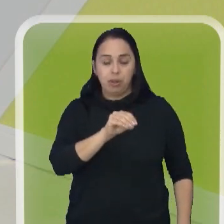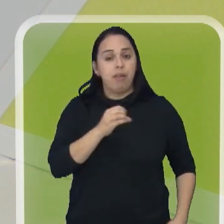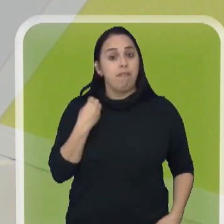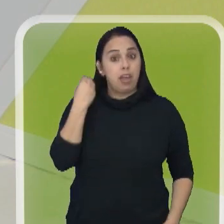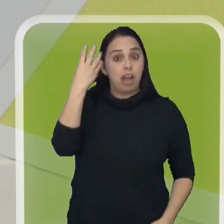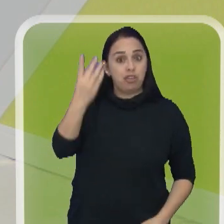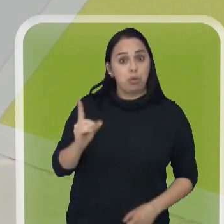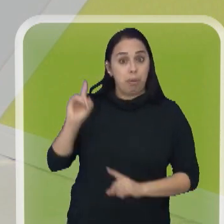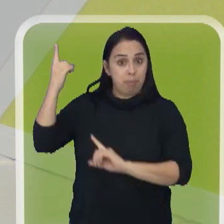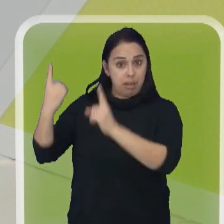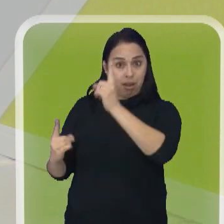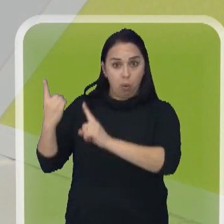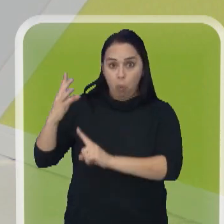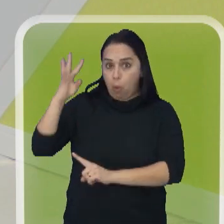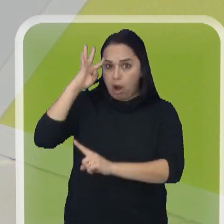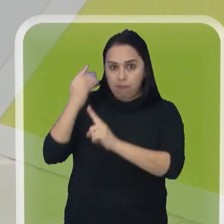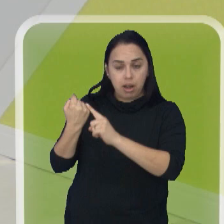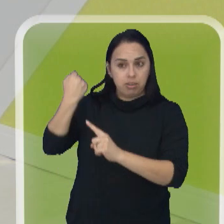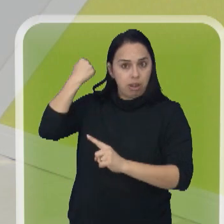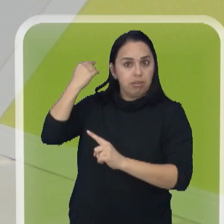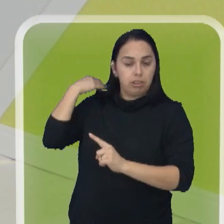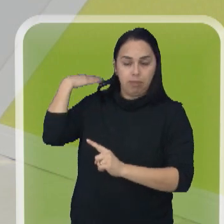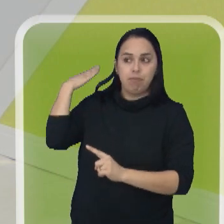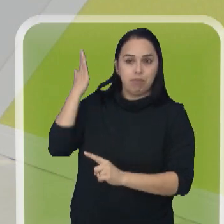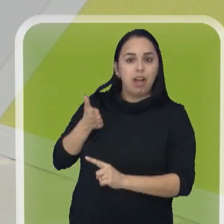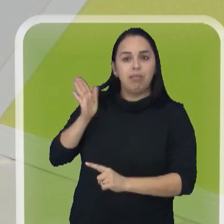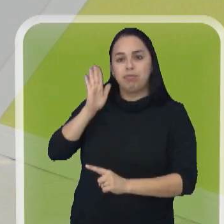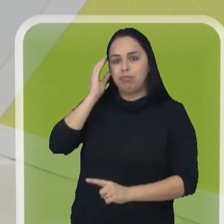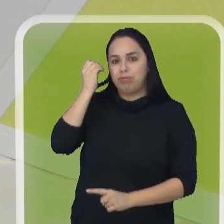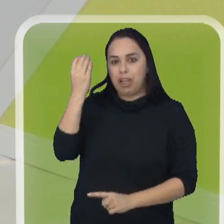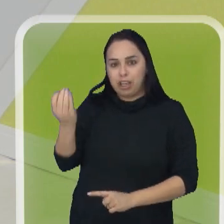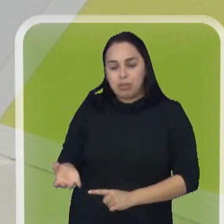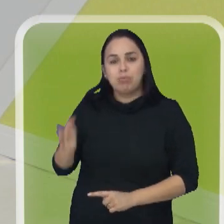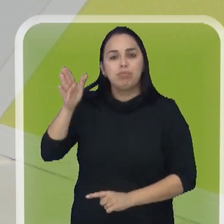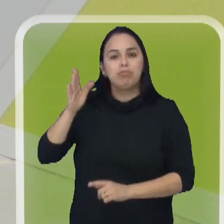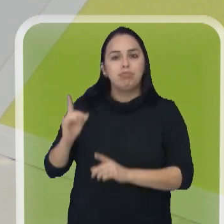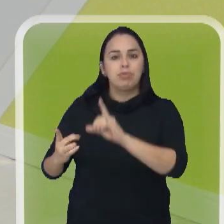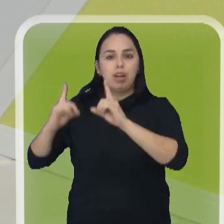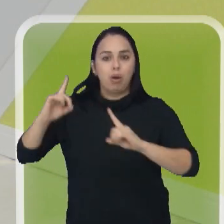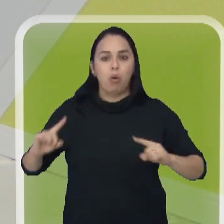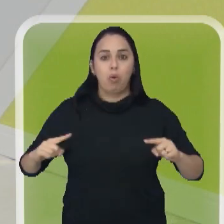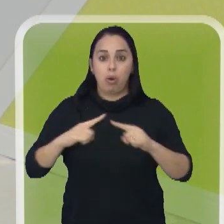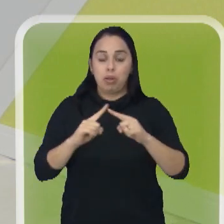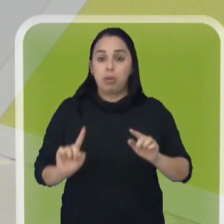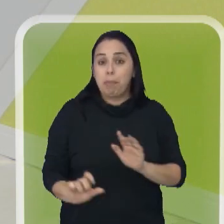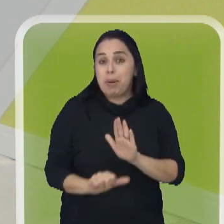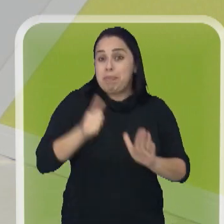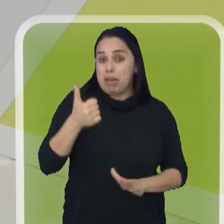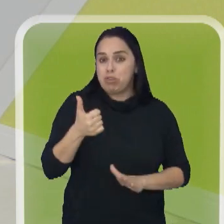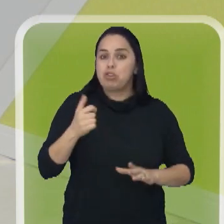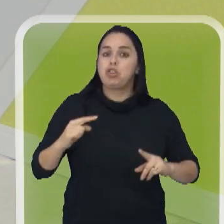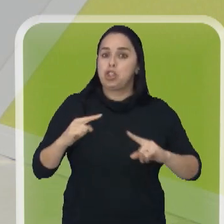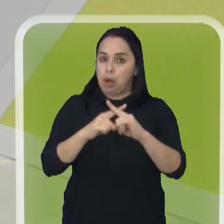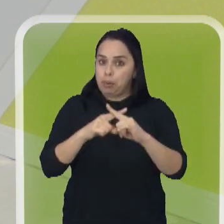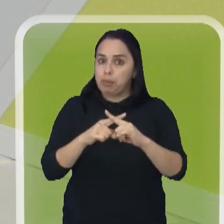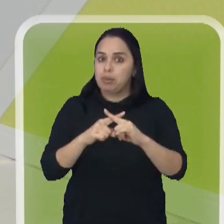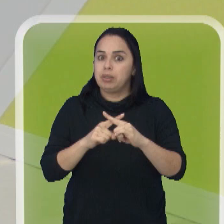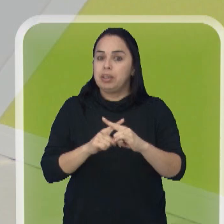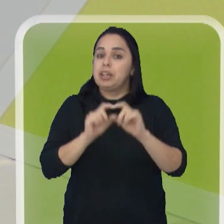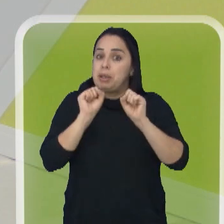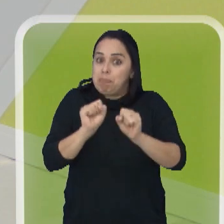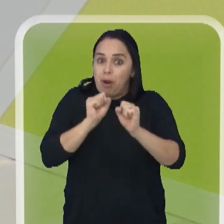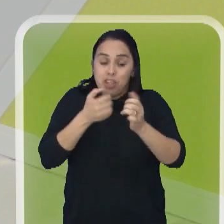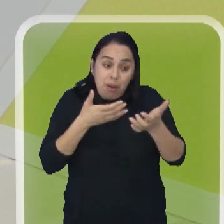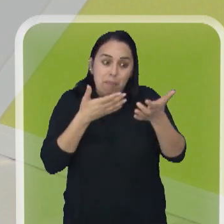Prudente desde quarta-feira à tarde, encara o Grêmio Prudente no primeiro jogo da decisão, que vale o acesso à